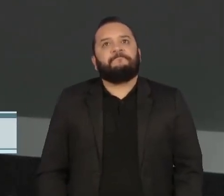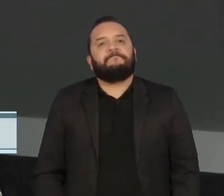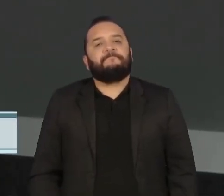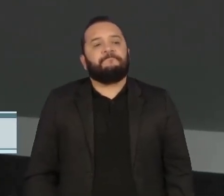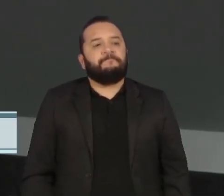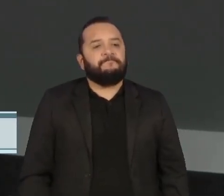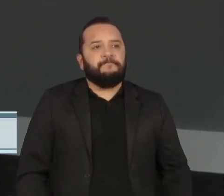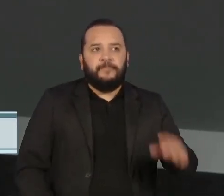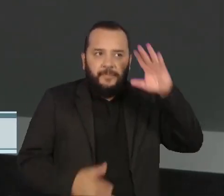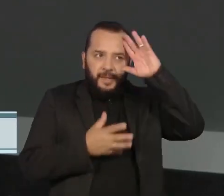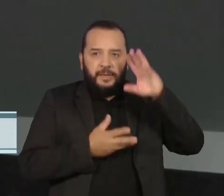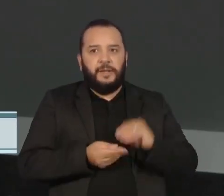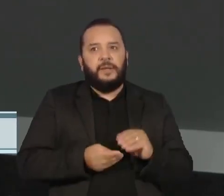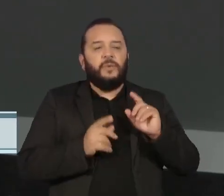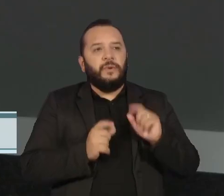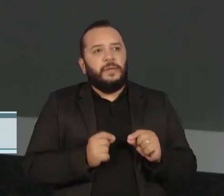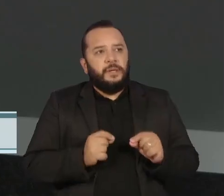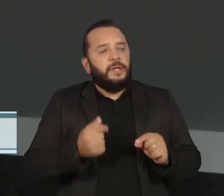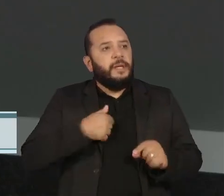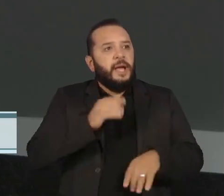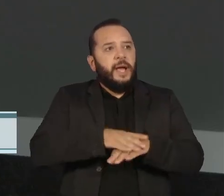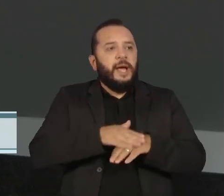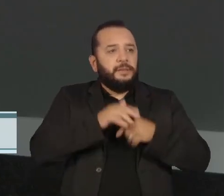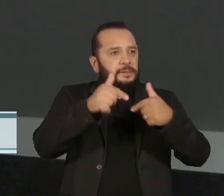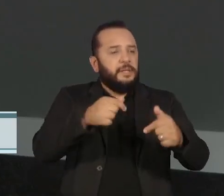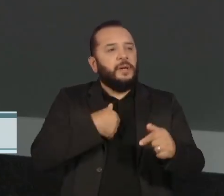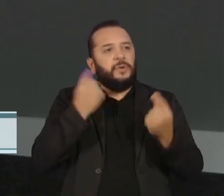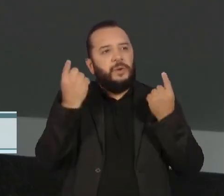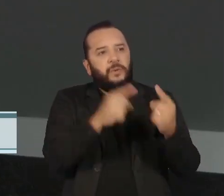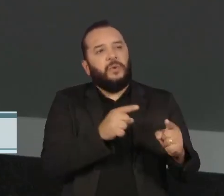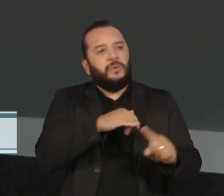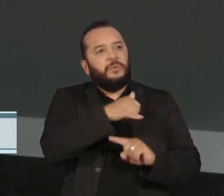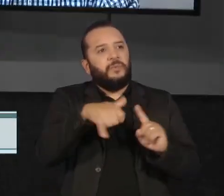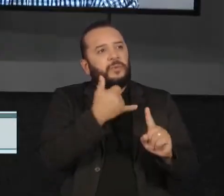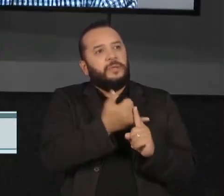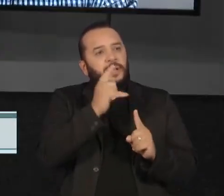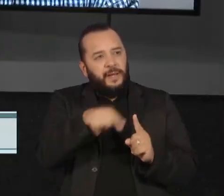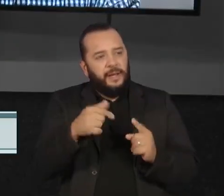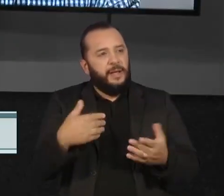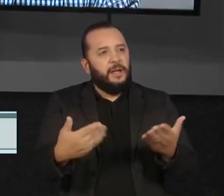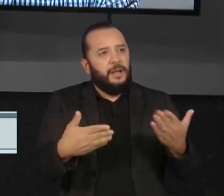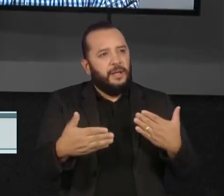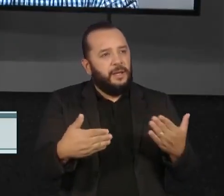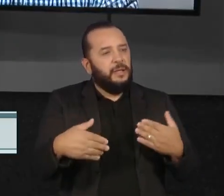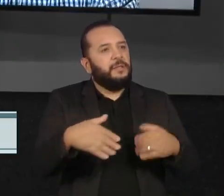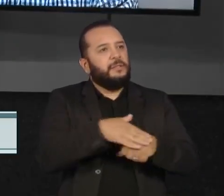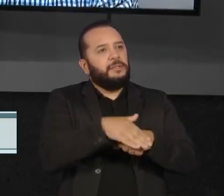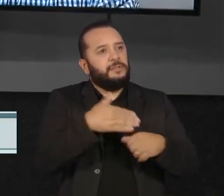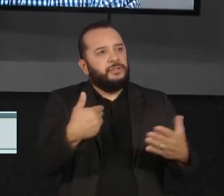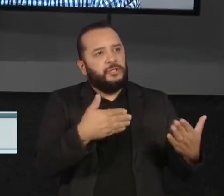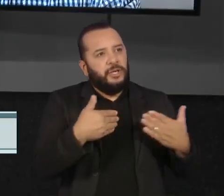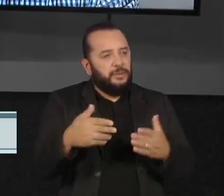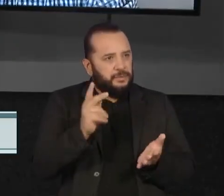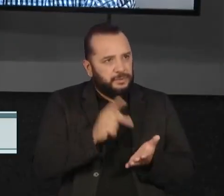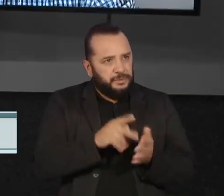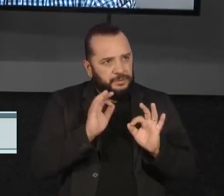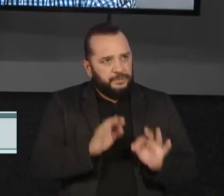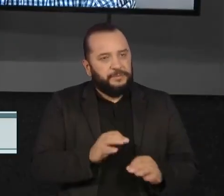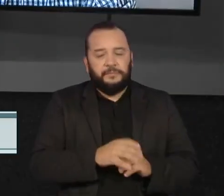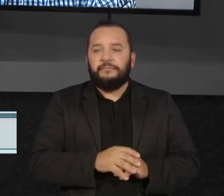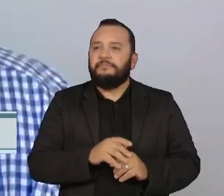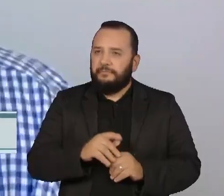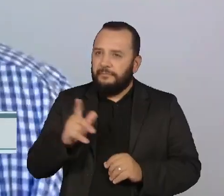ação imediata de combate ao bullying é justamente o diálogo. O diálogo ele é uma das